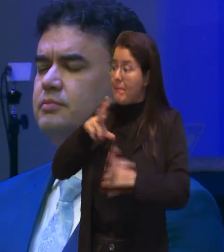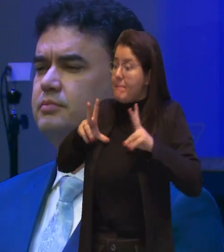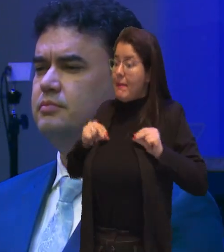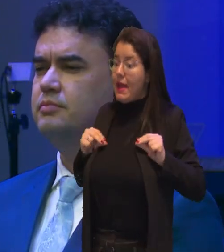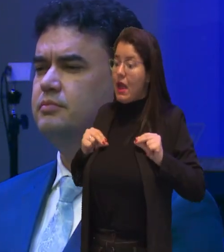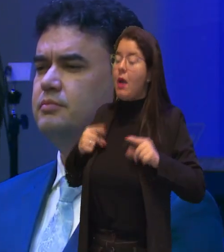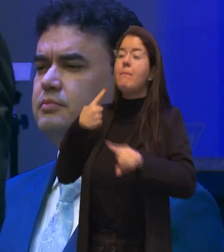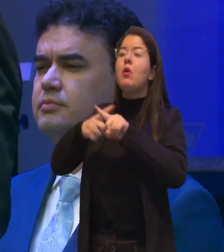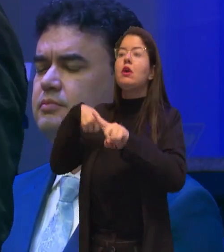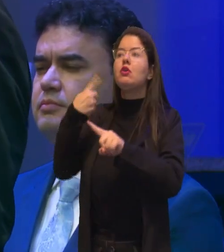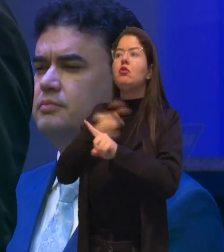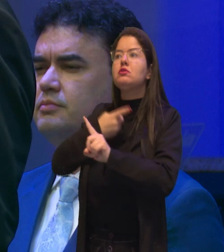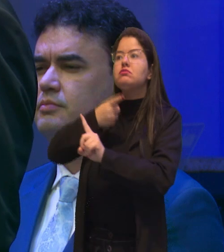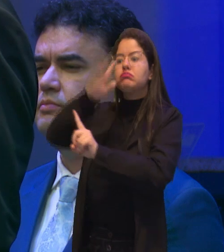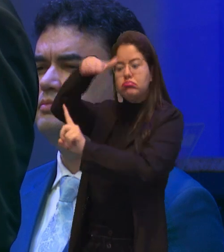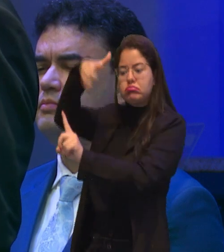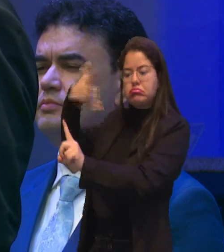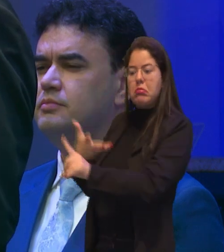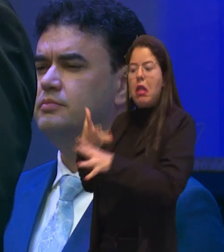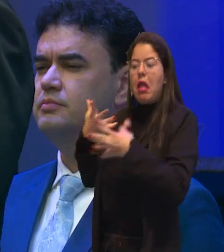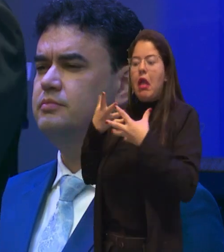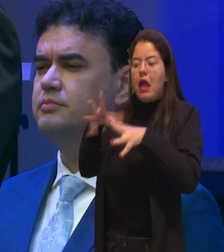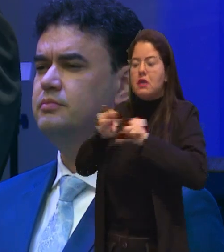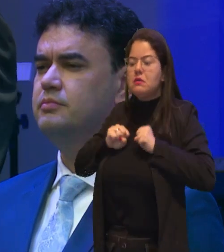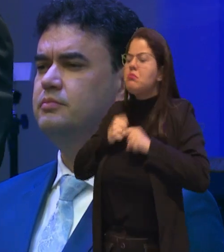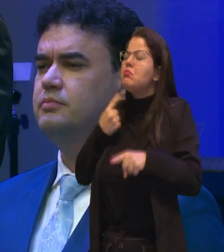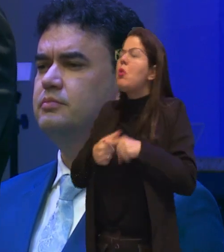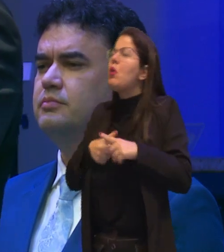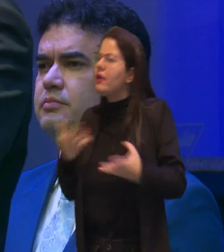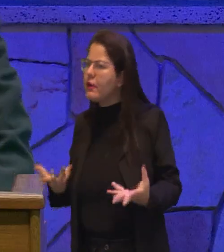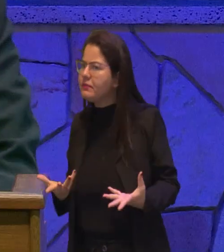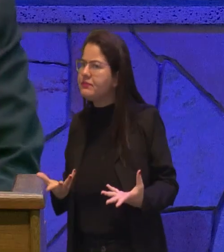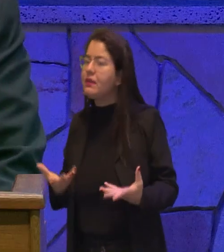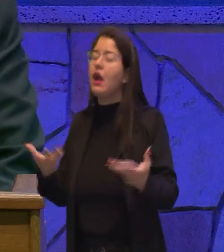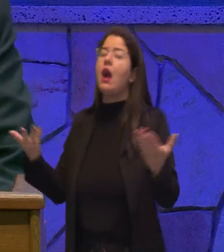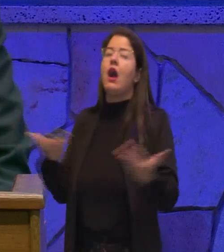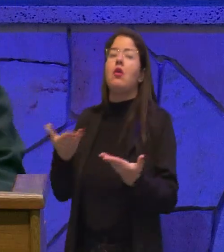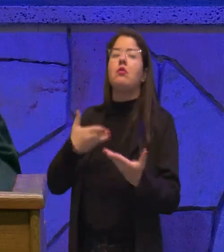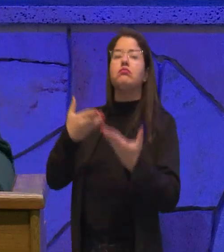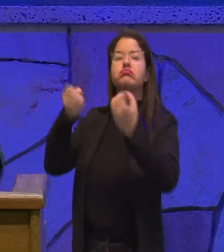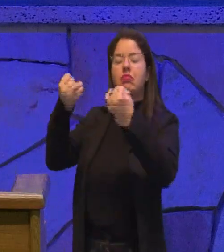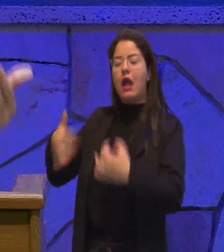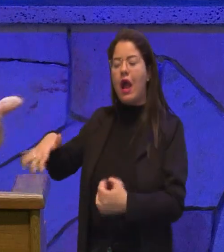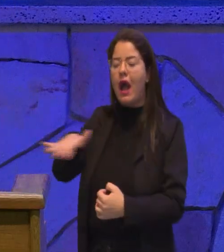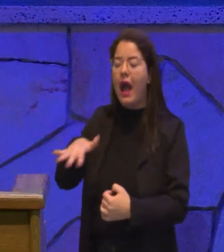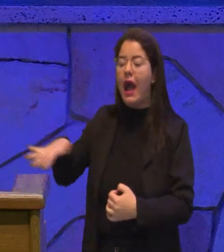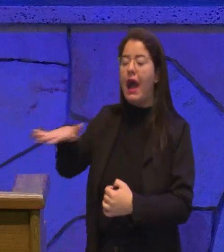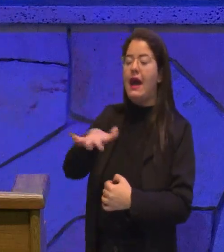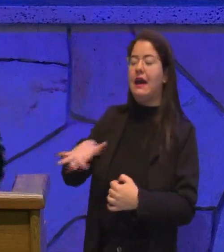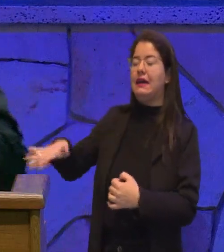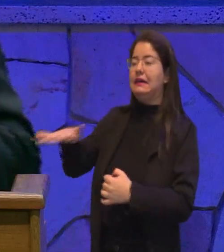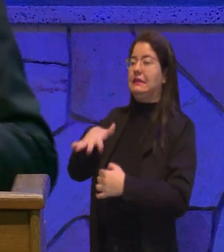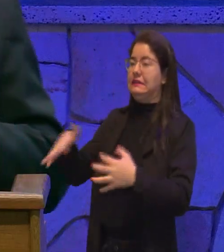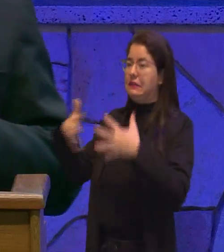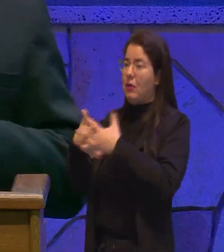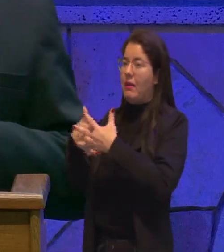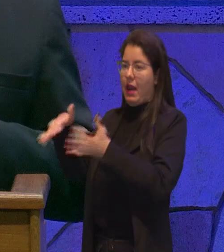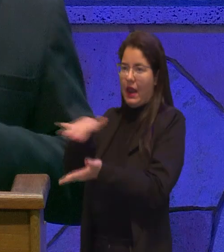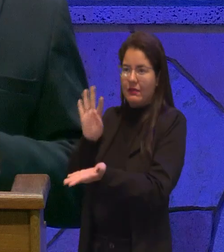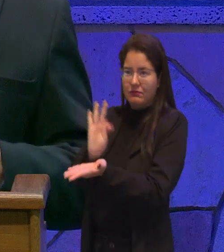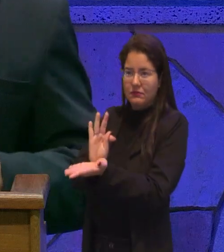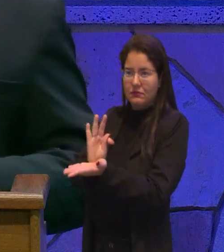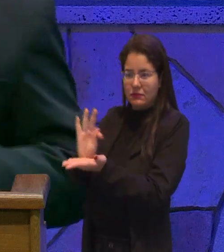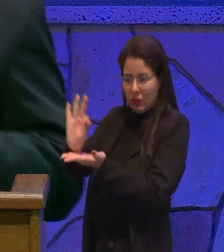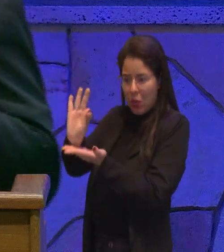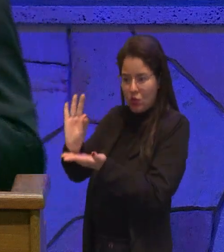somos honrados. E aí eu quero entrar numa área que é uma área muito complexa na teologia,